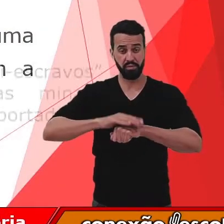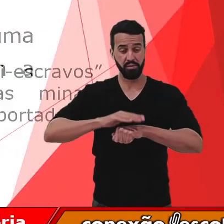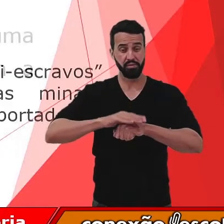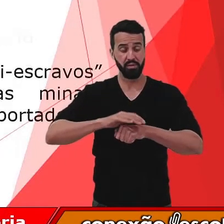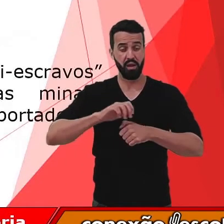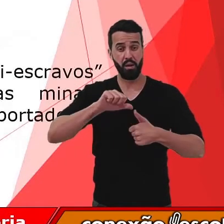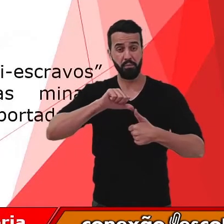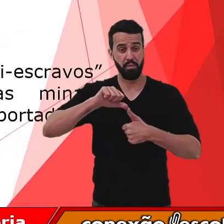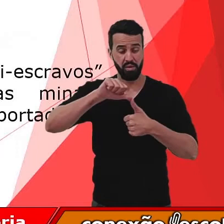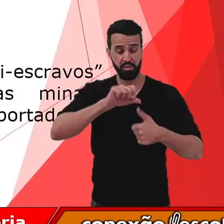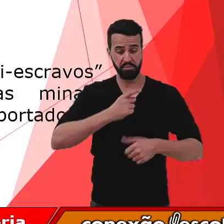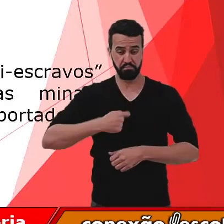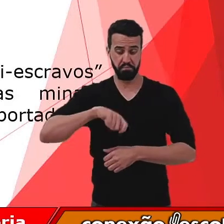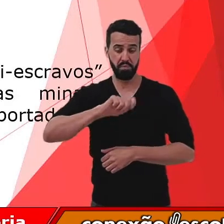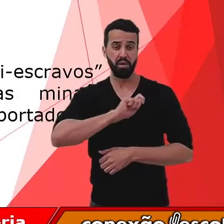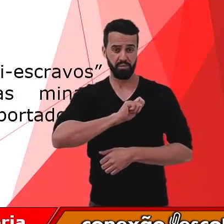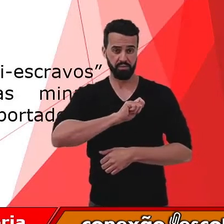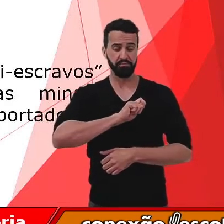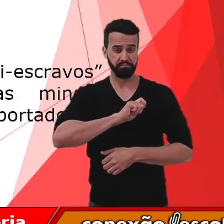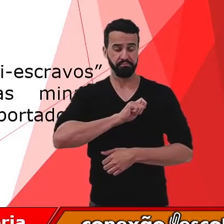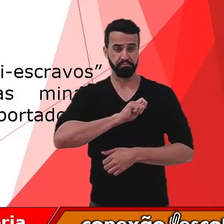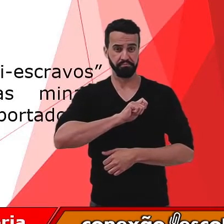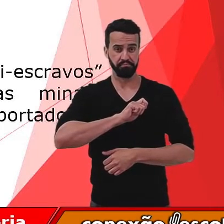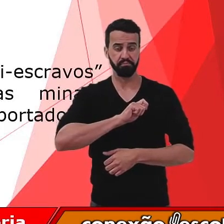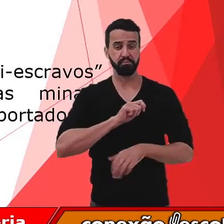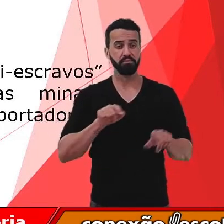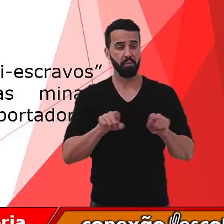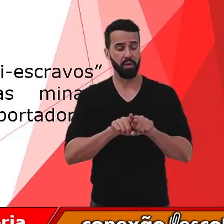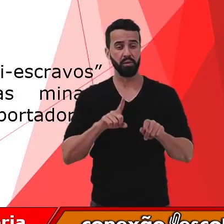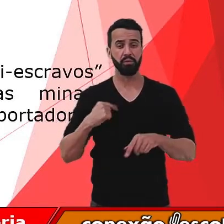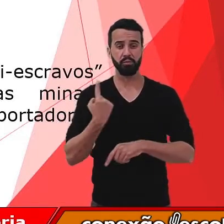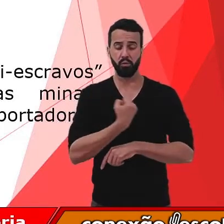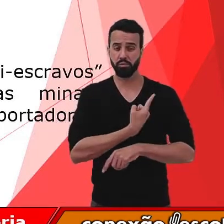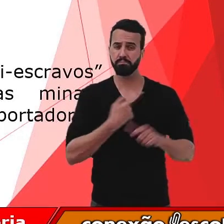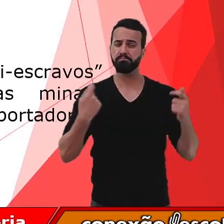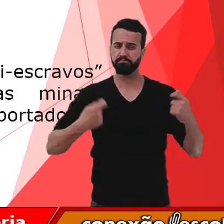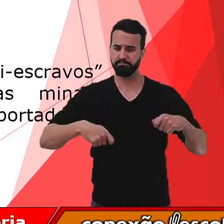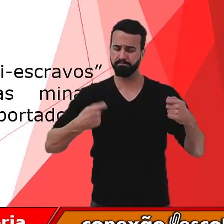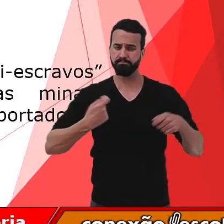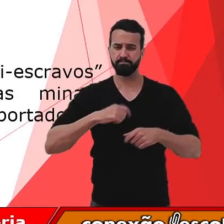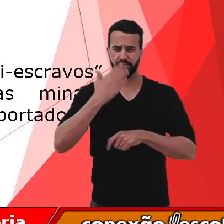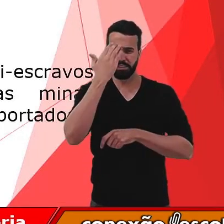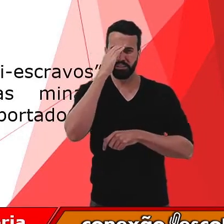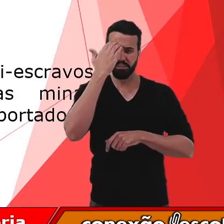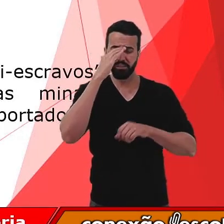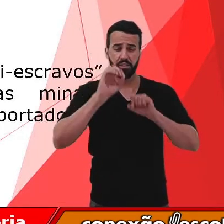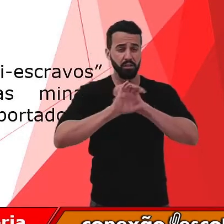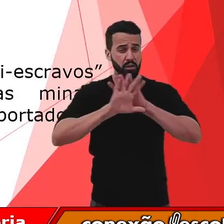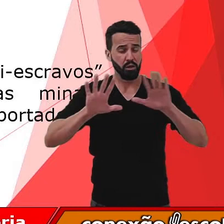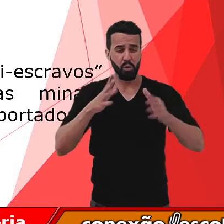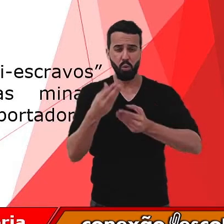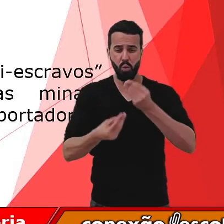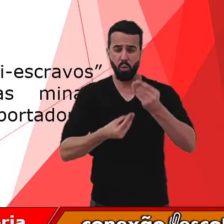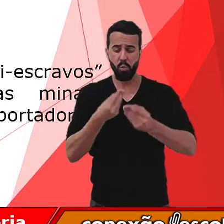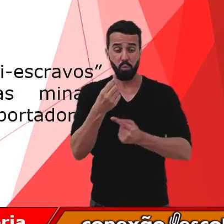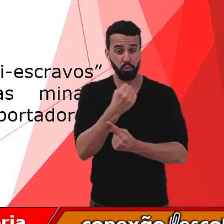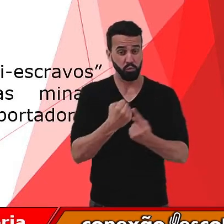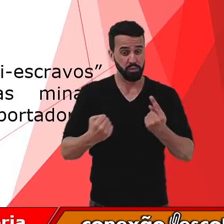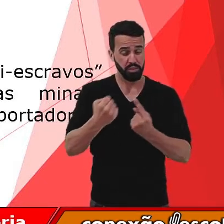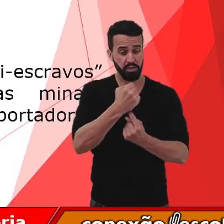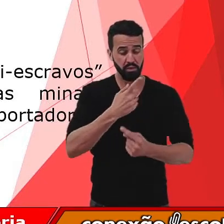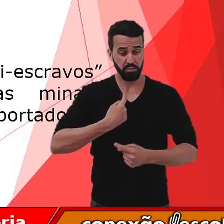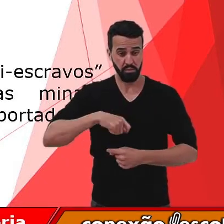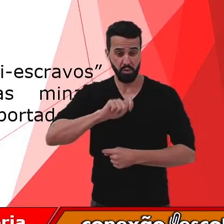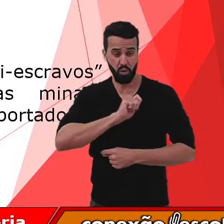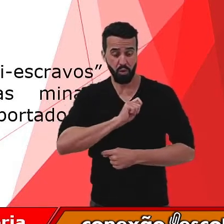Espanhola. Nessa perspectiva, nós precisamos compreender como essa sociedade espanhola